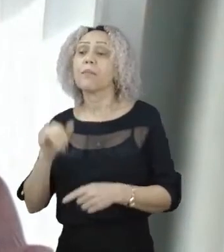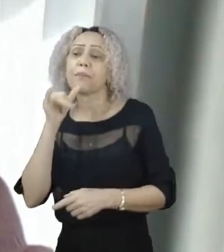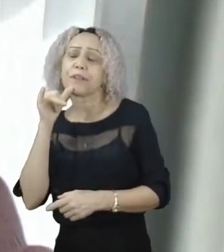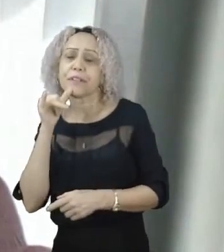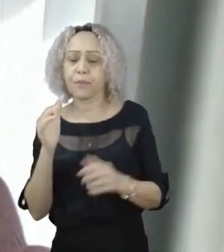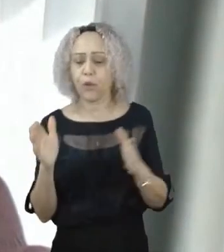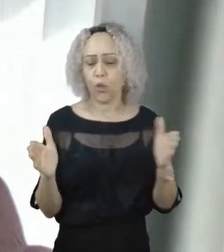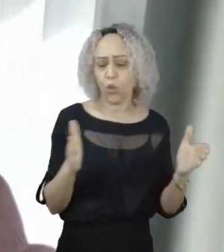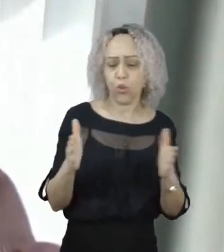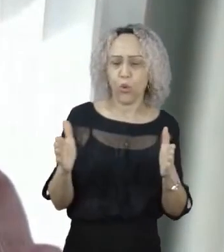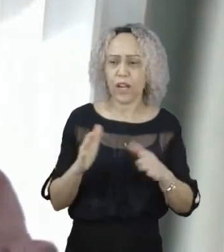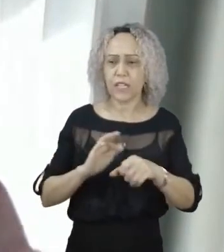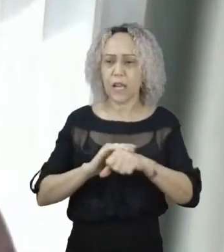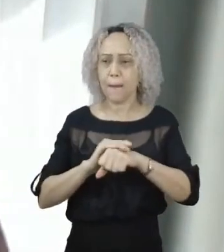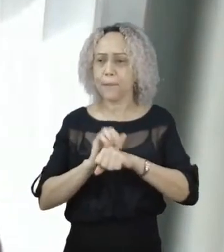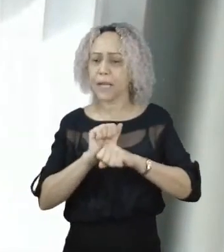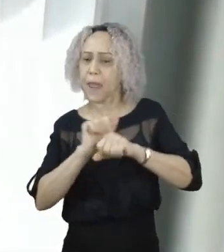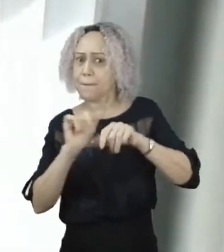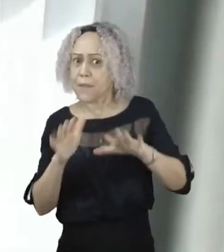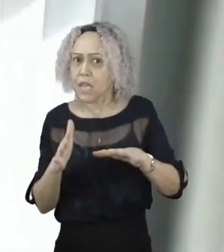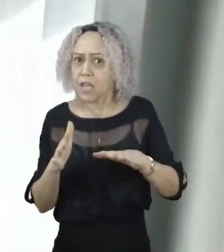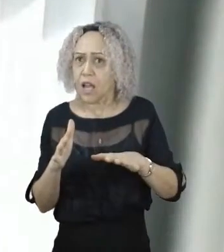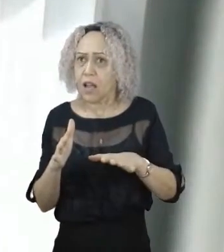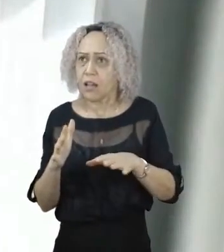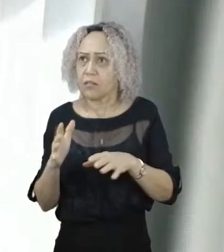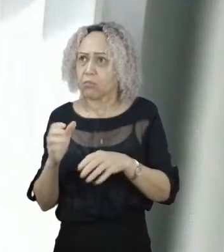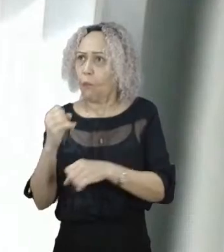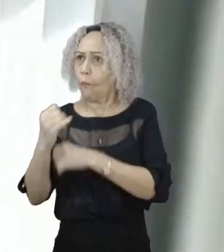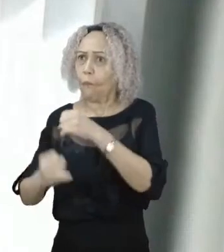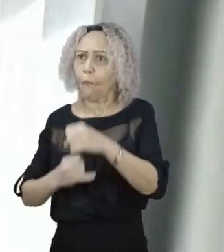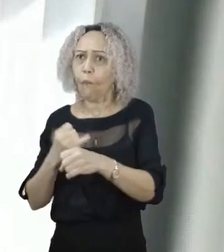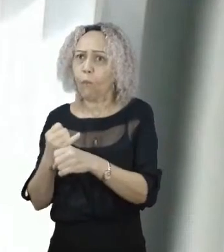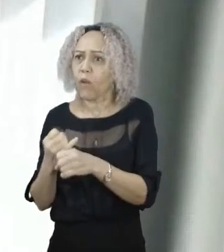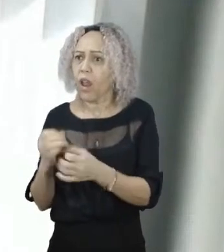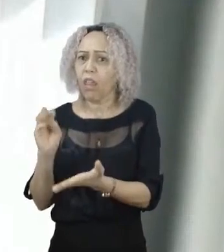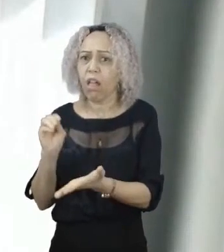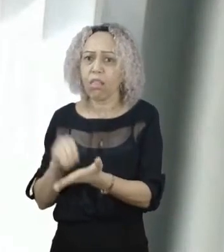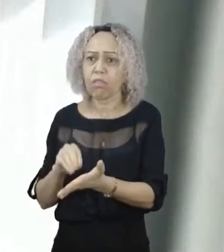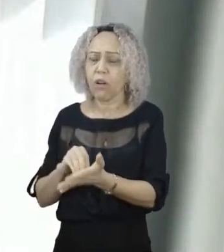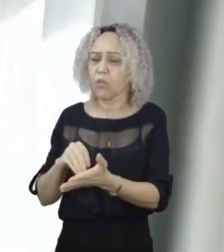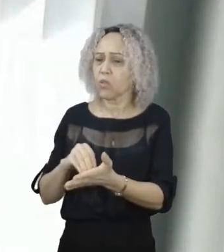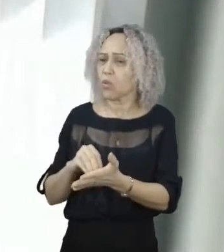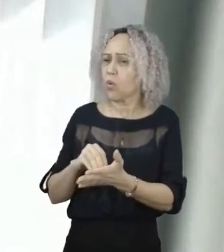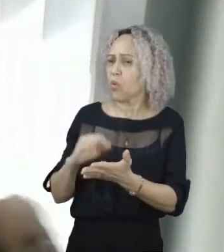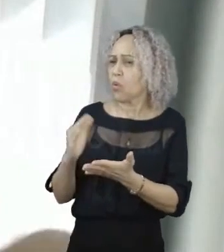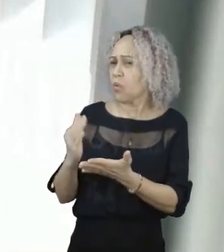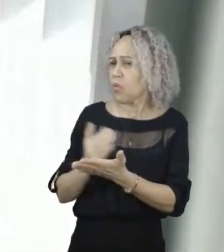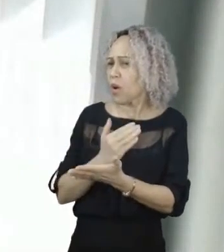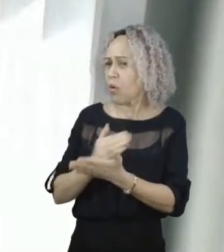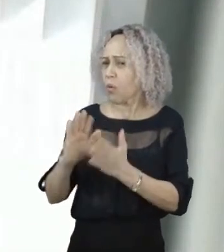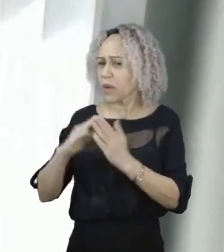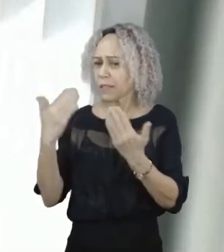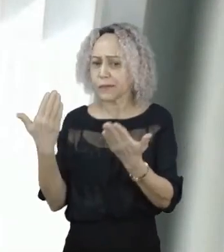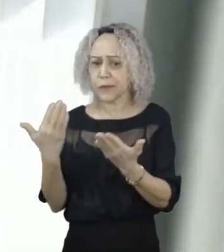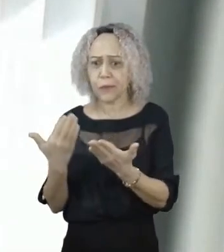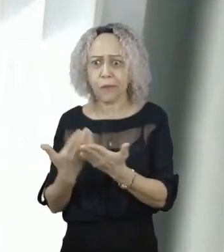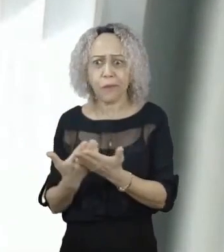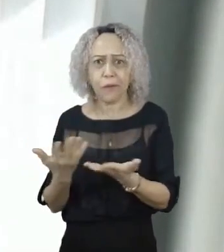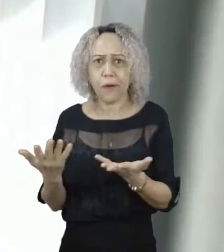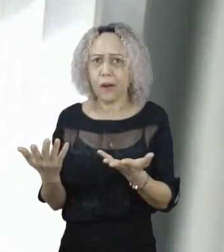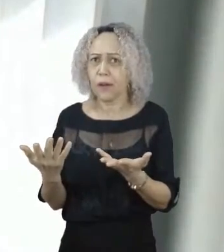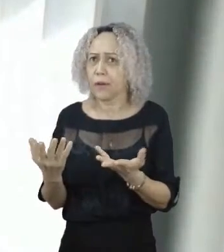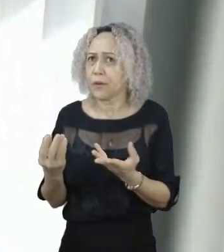internet nas escolas, onde os professores poderiam estar dando as aulas, e a falta de internet nos arredores